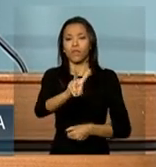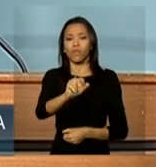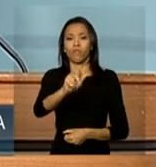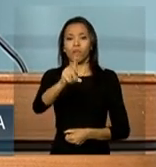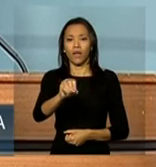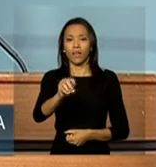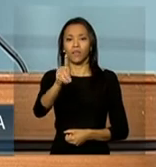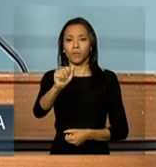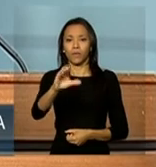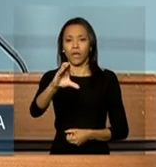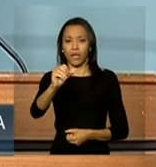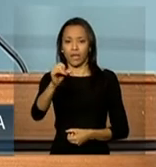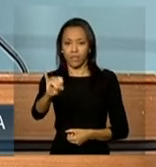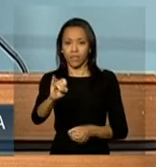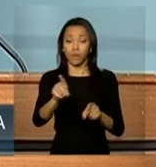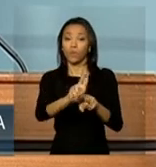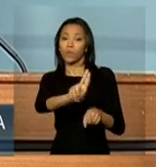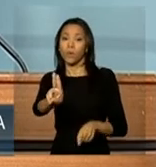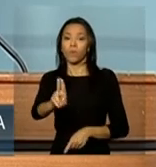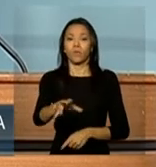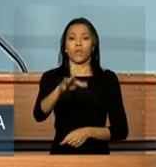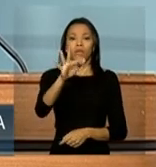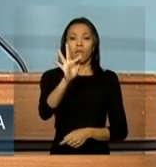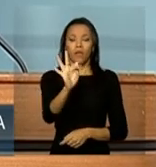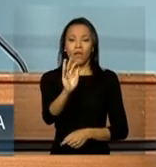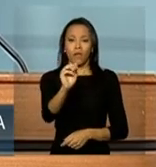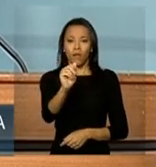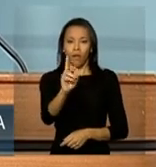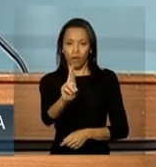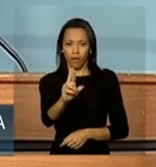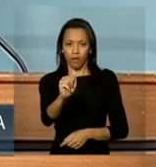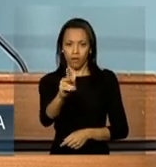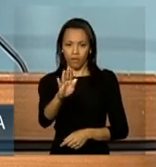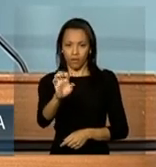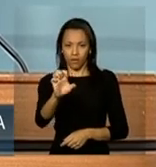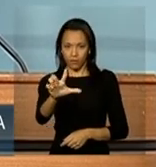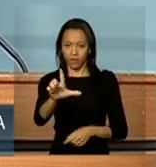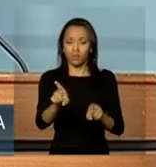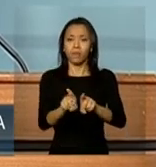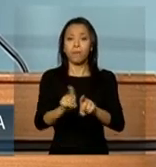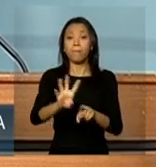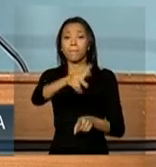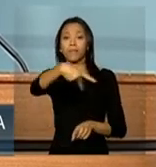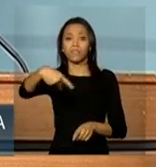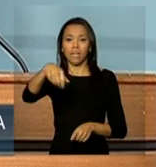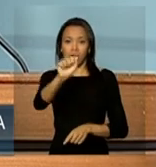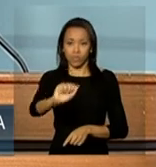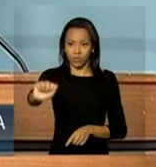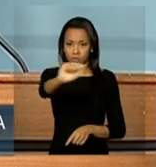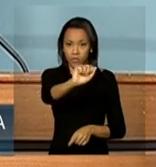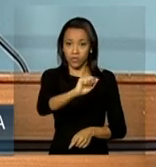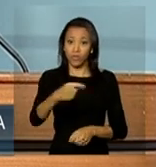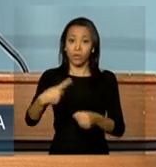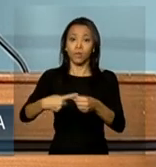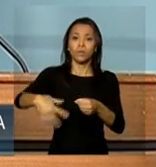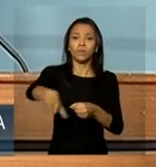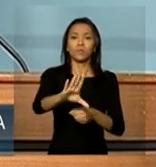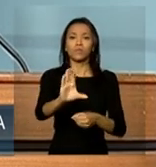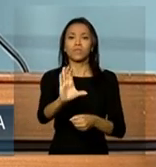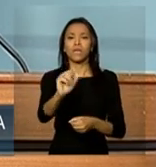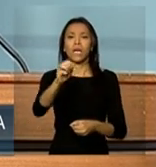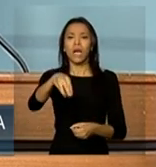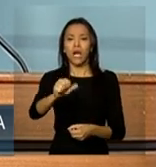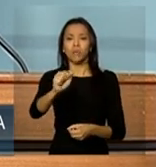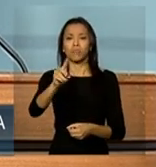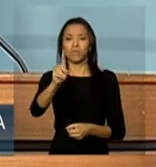Pareci Novo, Rafael Antônio Ribel. Presidente da Associação dos Municípios dos Campos de Cima da Serra